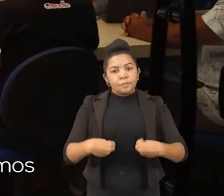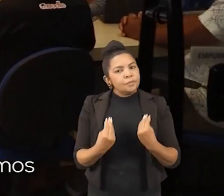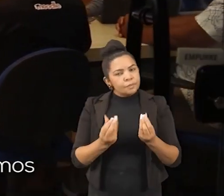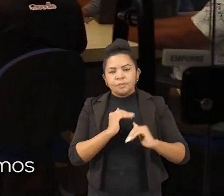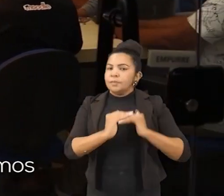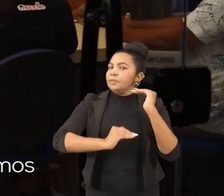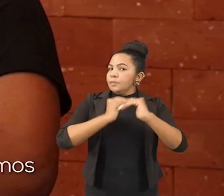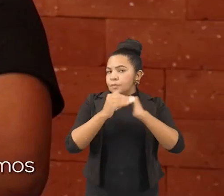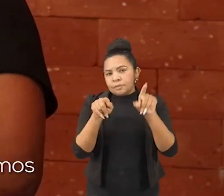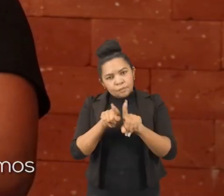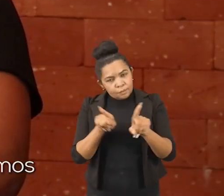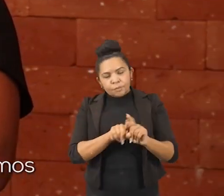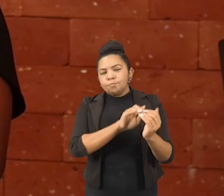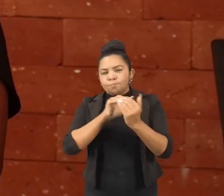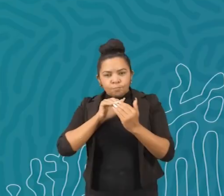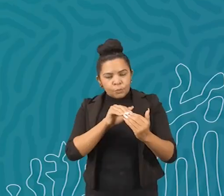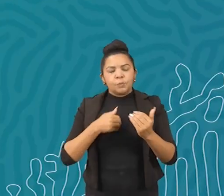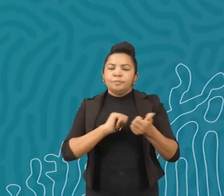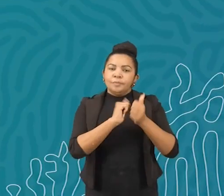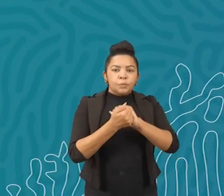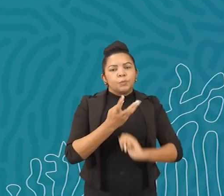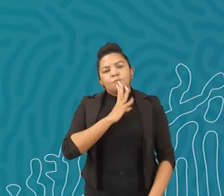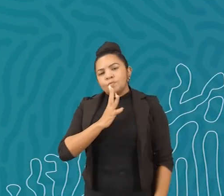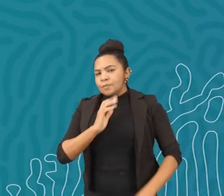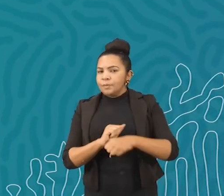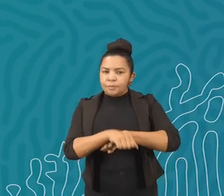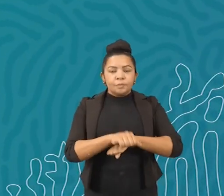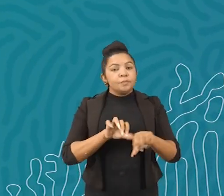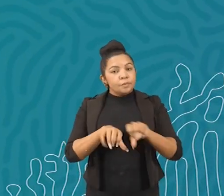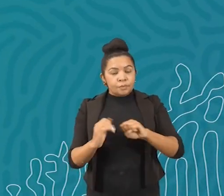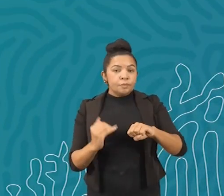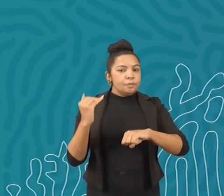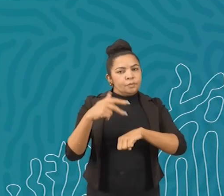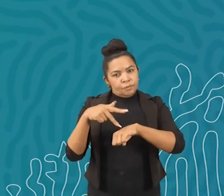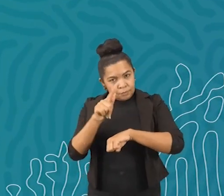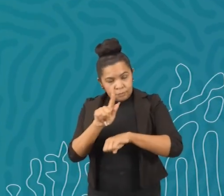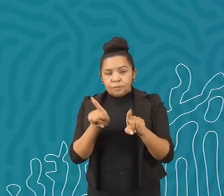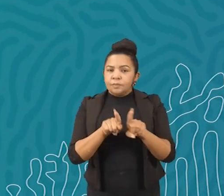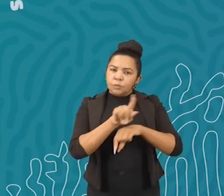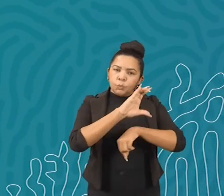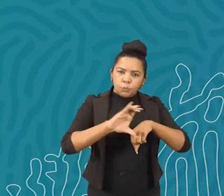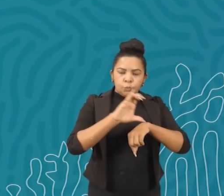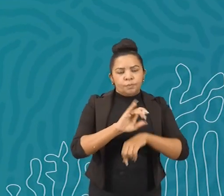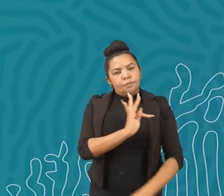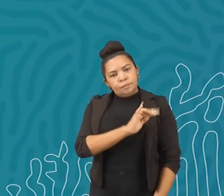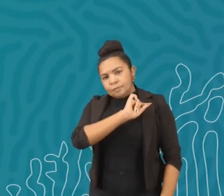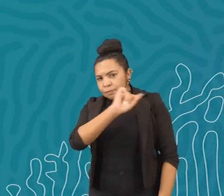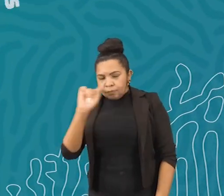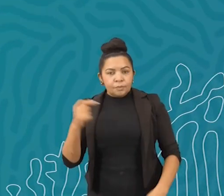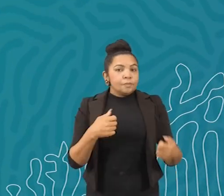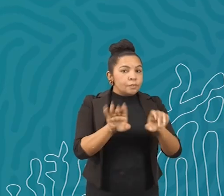Concebemos, desenvolvemos e intermediamos conhecimentos em graduação, pós-graduação, cursos